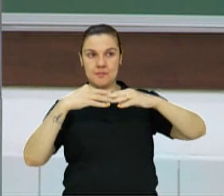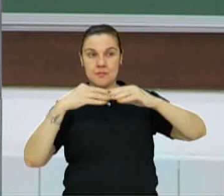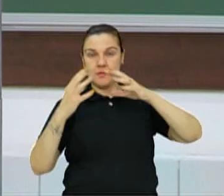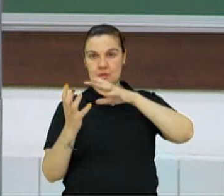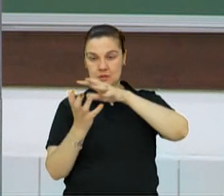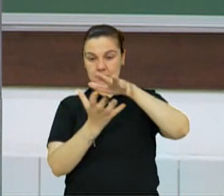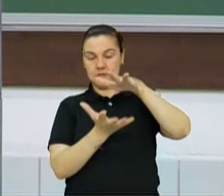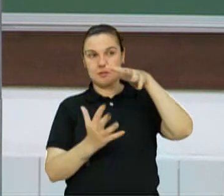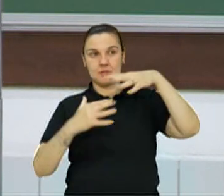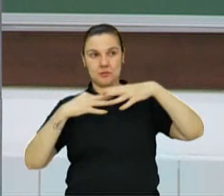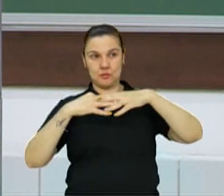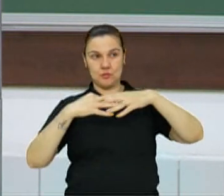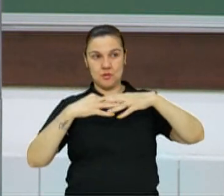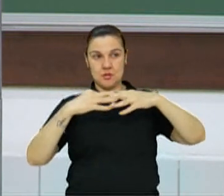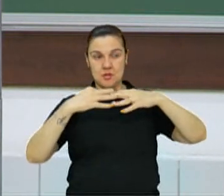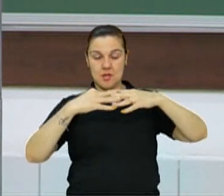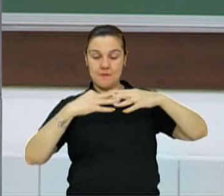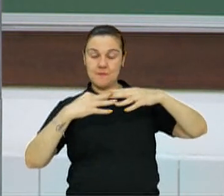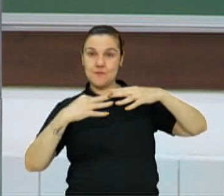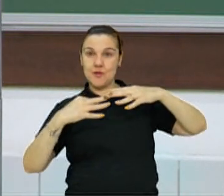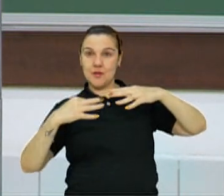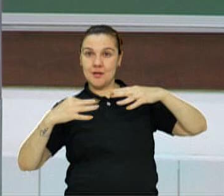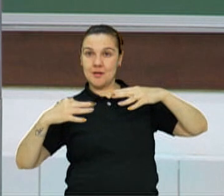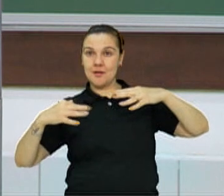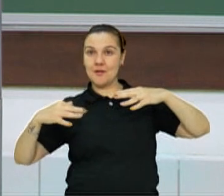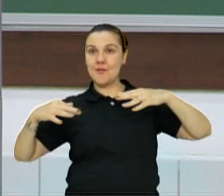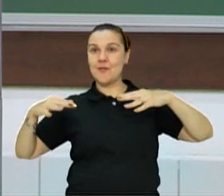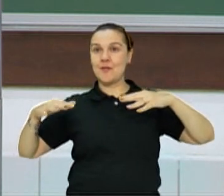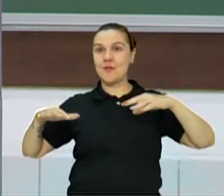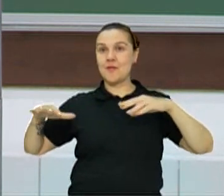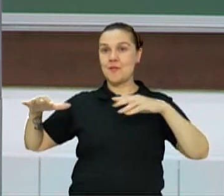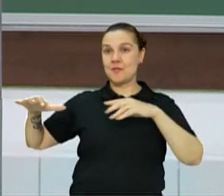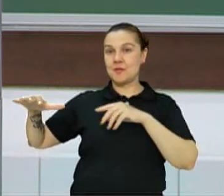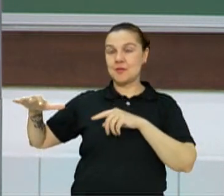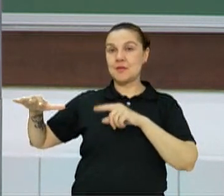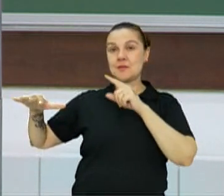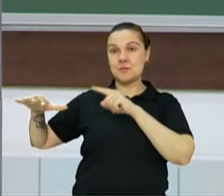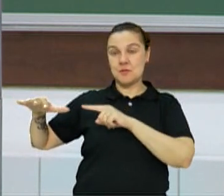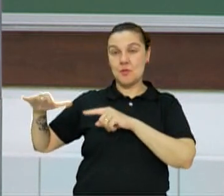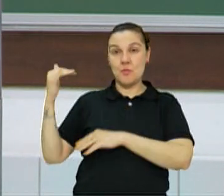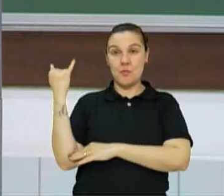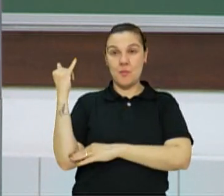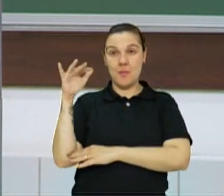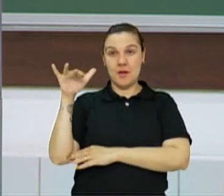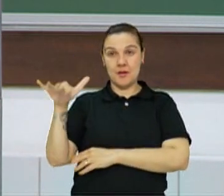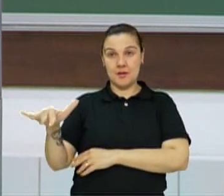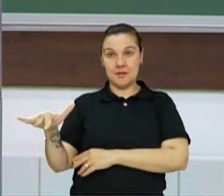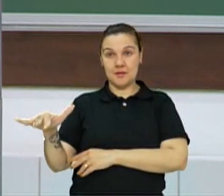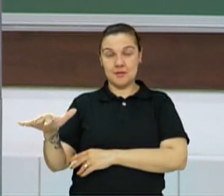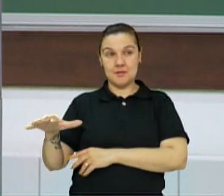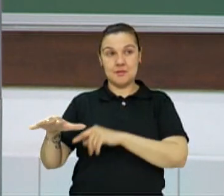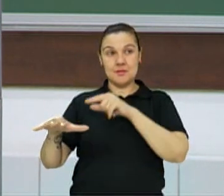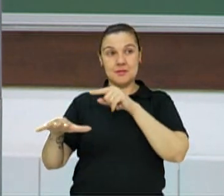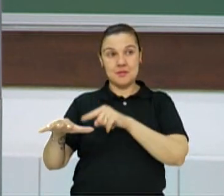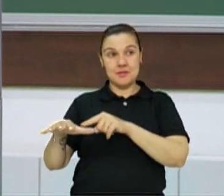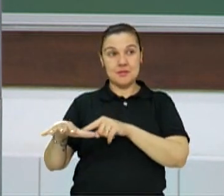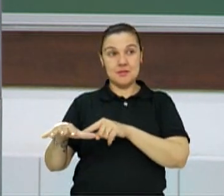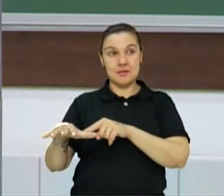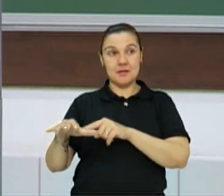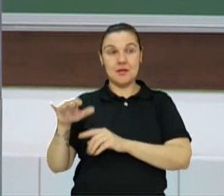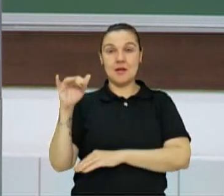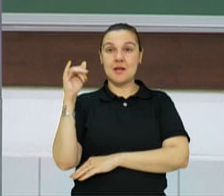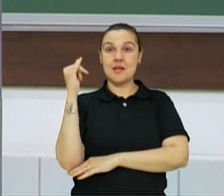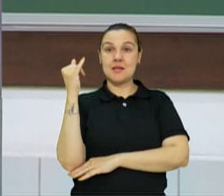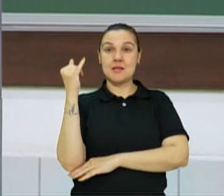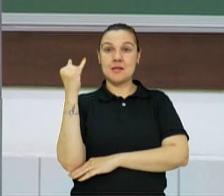terra, do continente, e foi, se afastou um pouquinho do continente, formando uma ilha. Hoje nós chamamos de Ilha